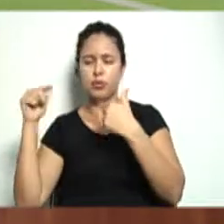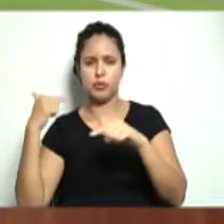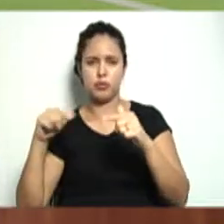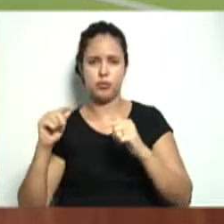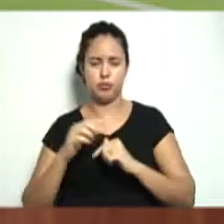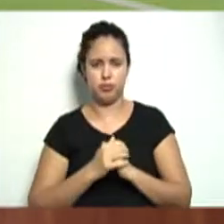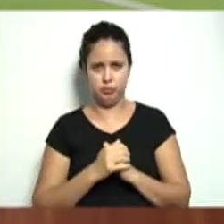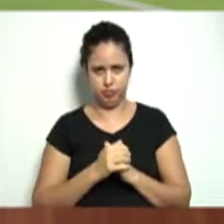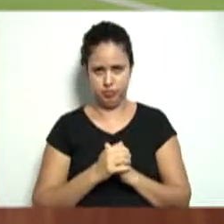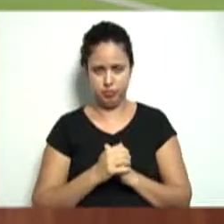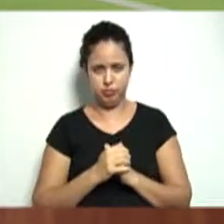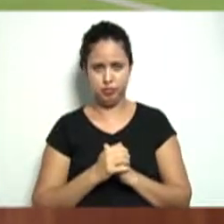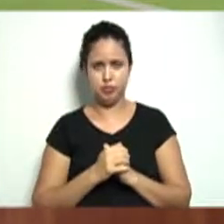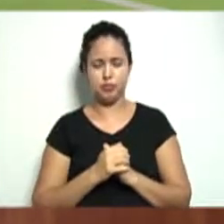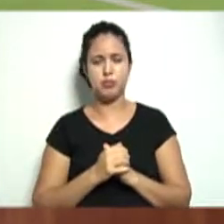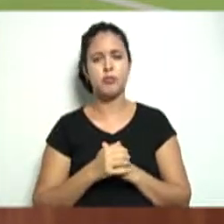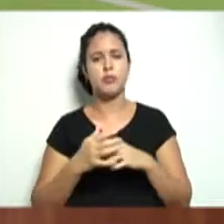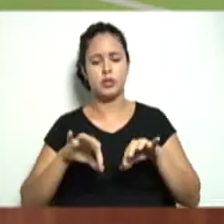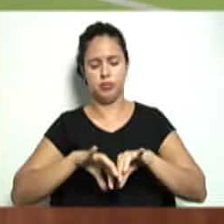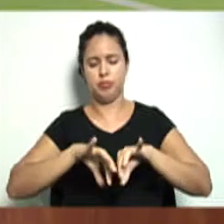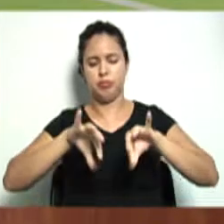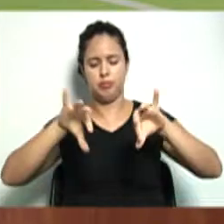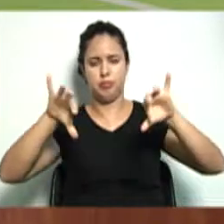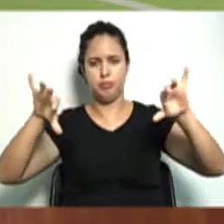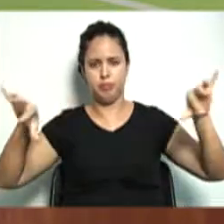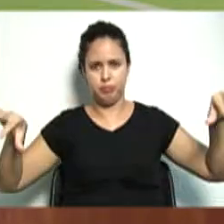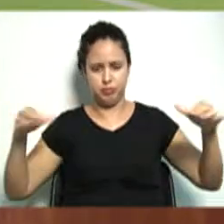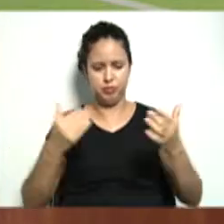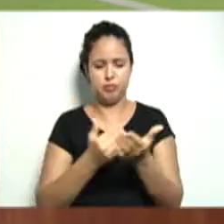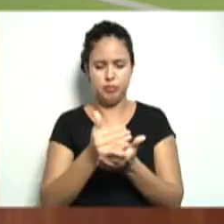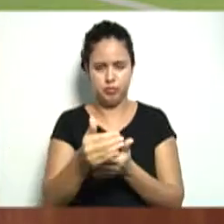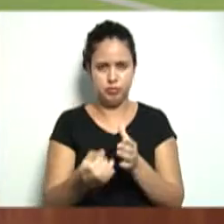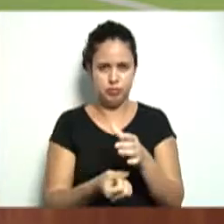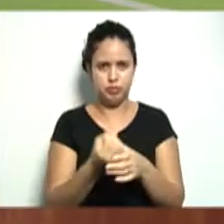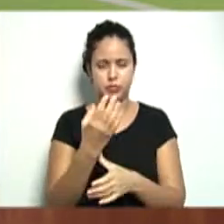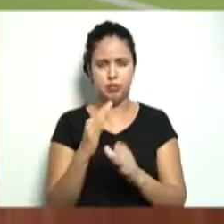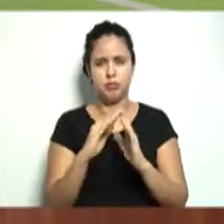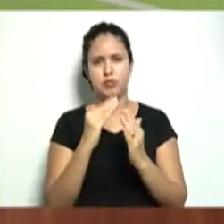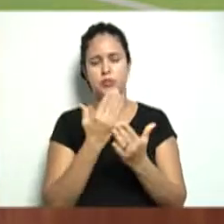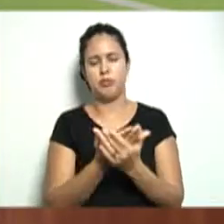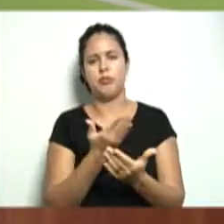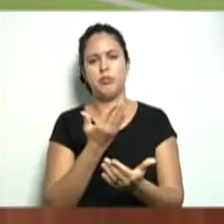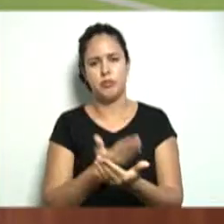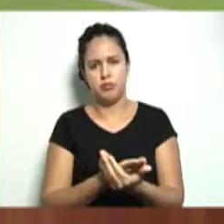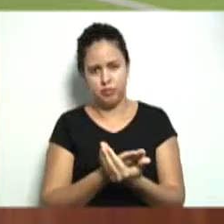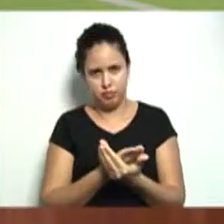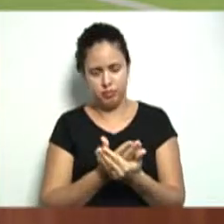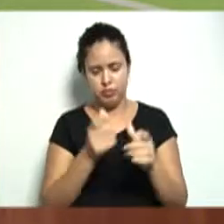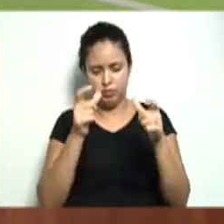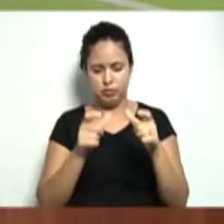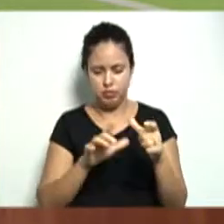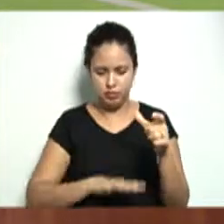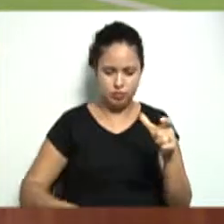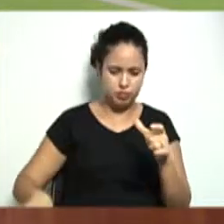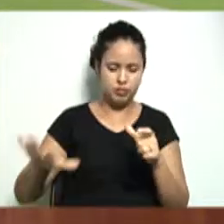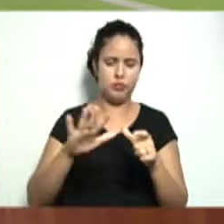aquelas. Aí houve essa separação, onde surge a escola, este espaço,